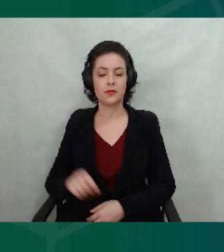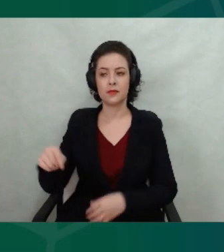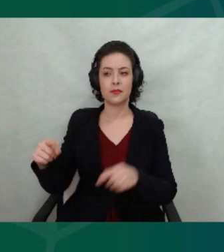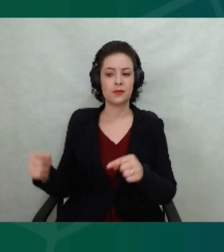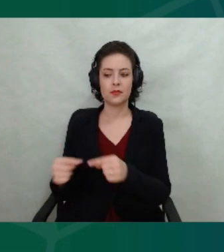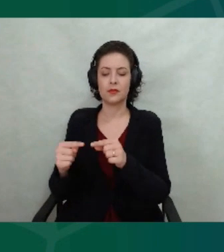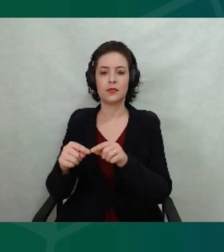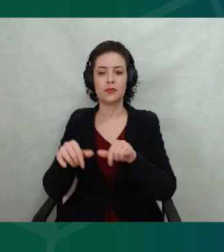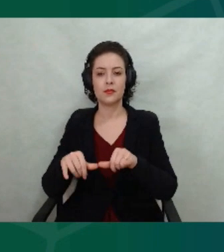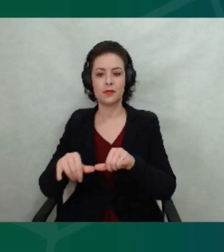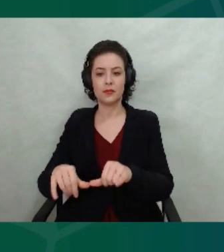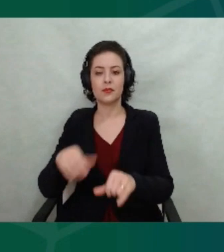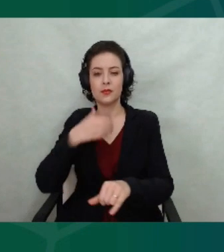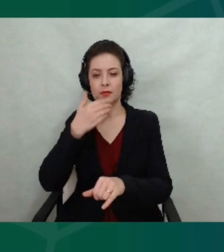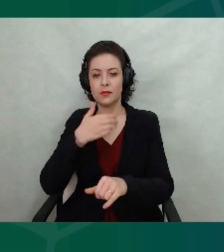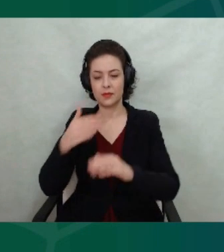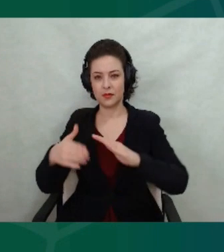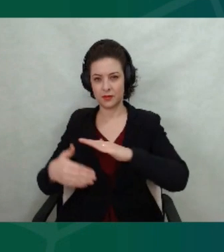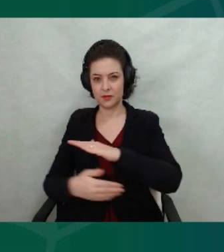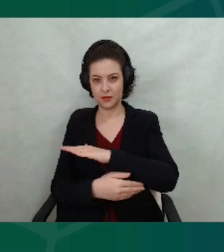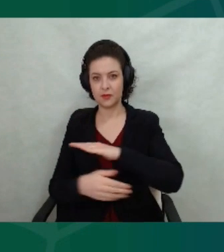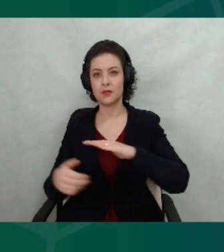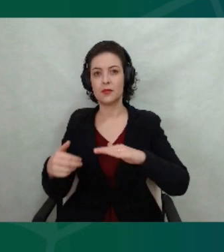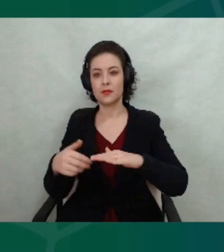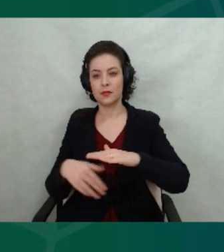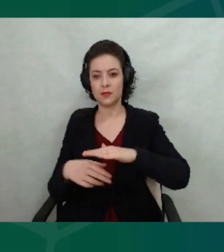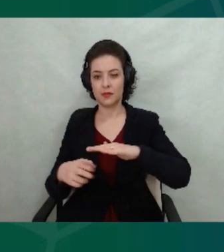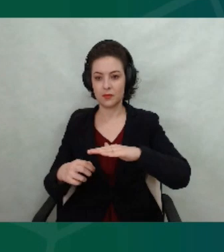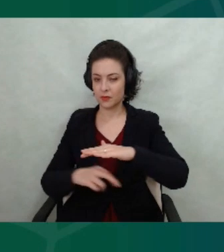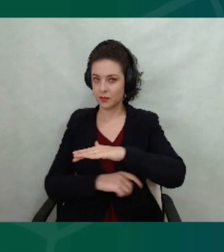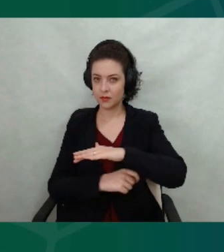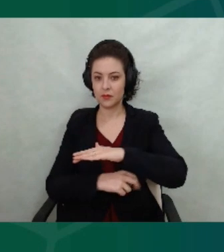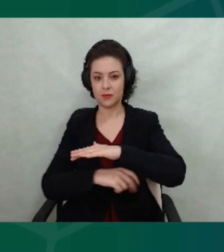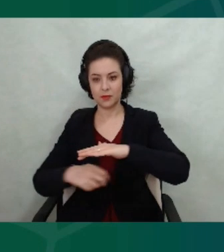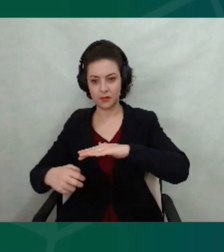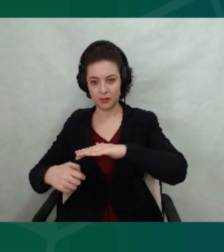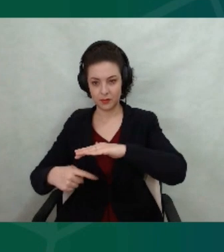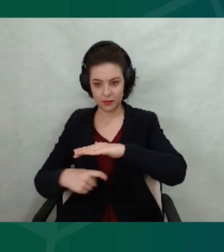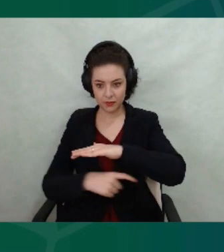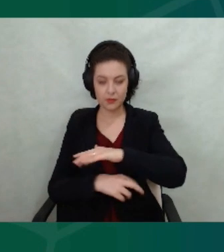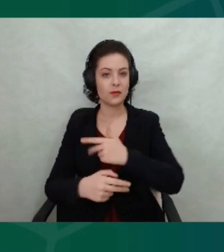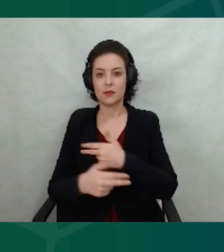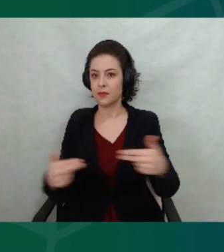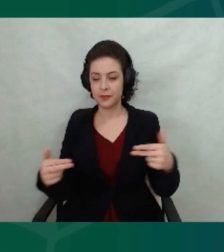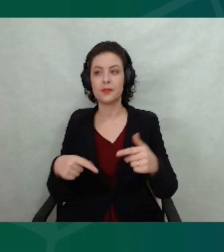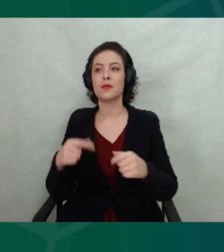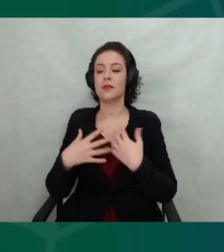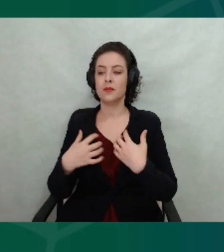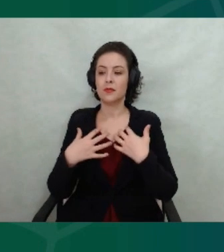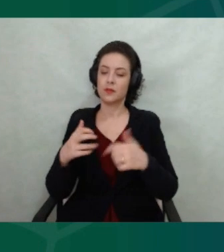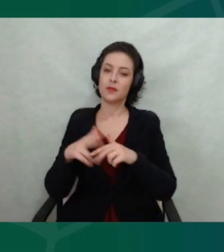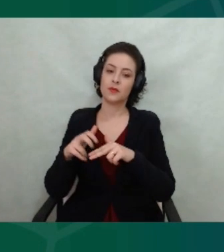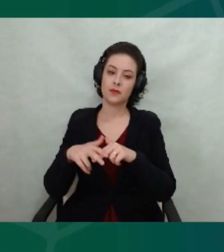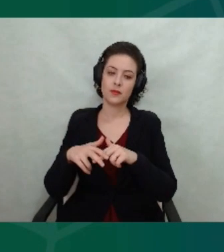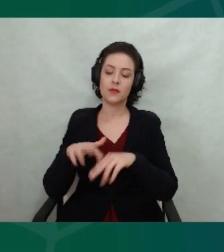de frutos do mar. E esta pneumonia, então, se soube que